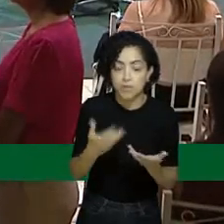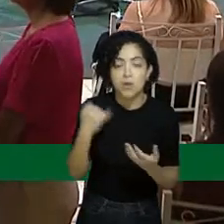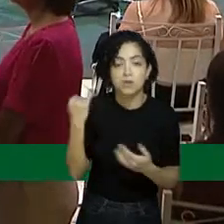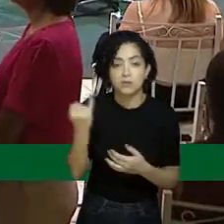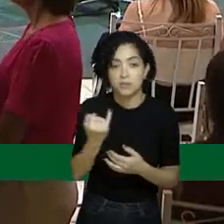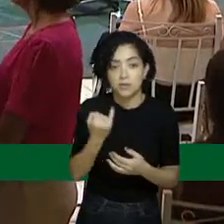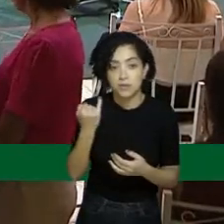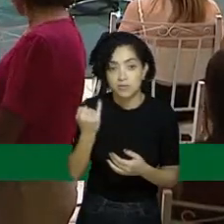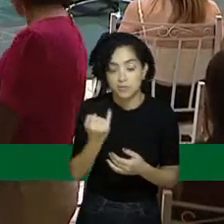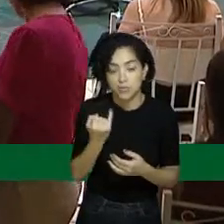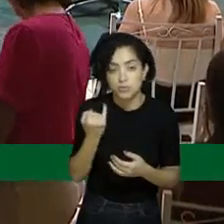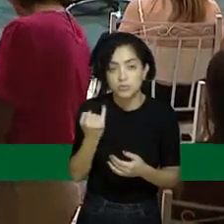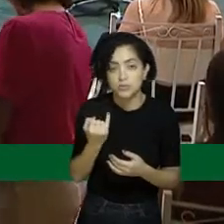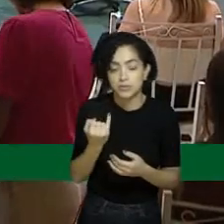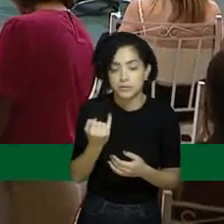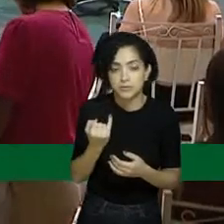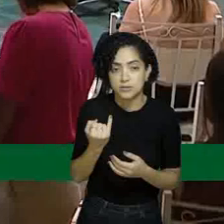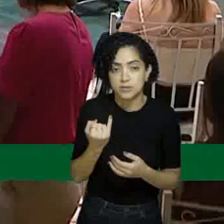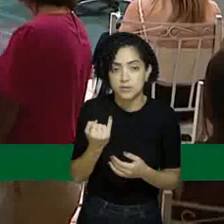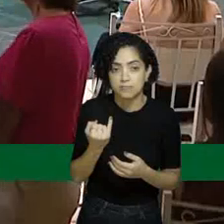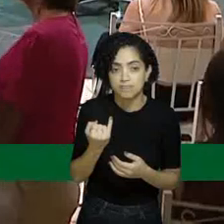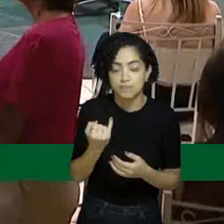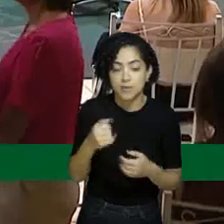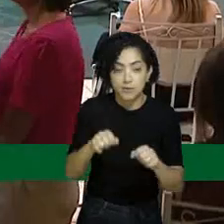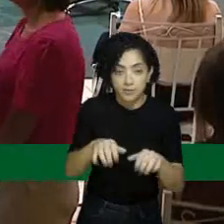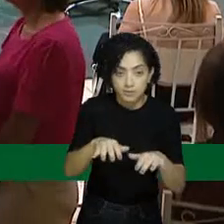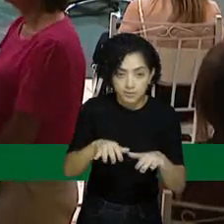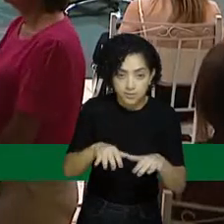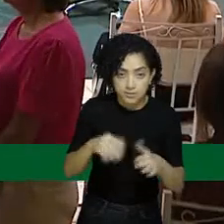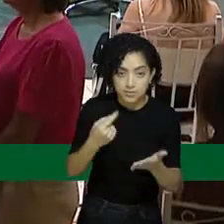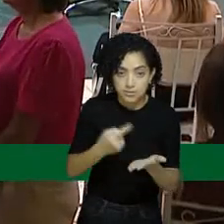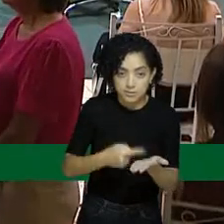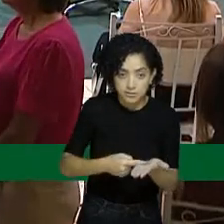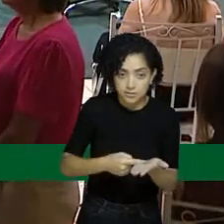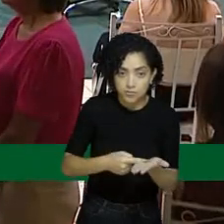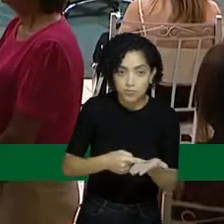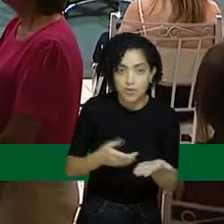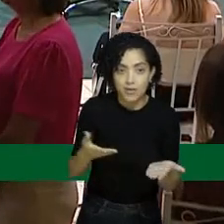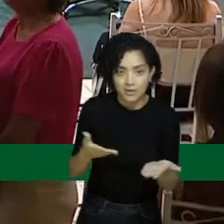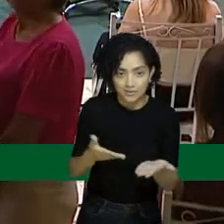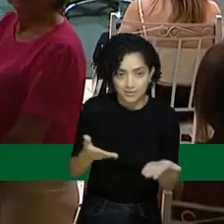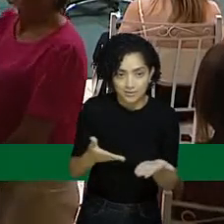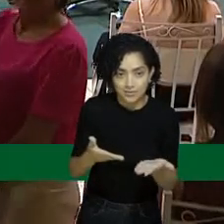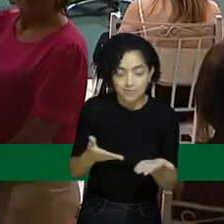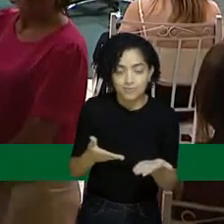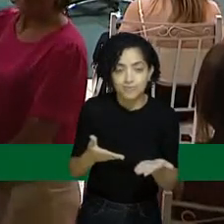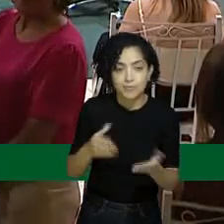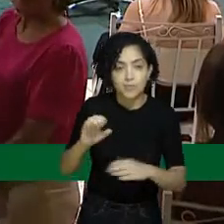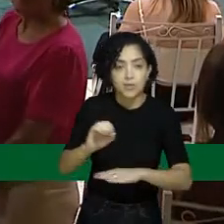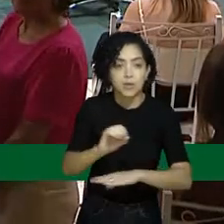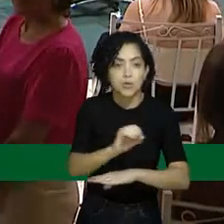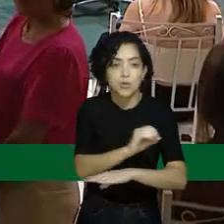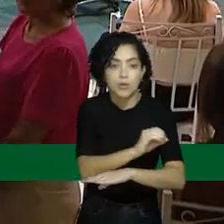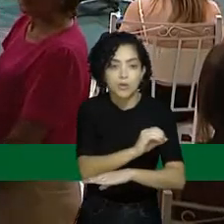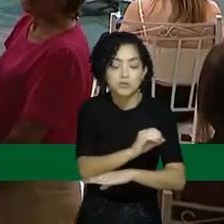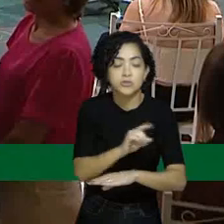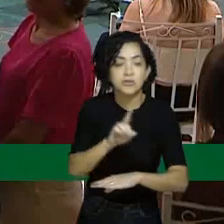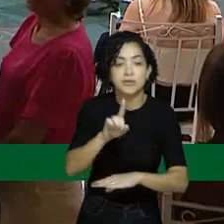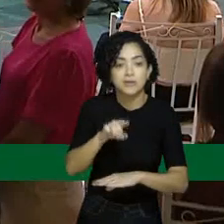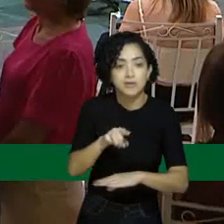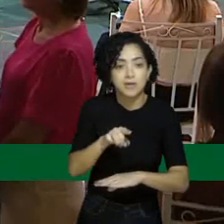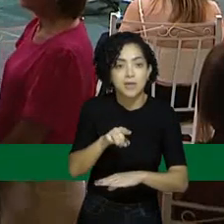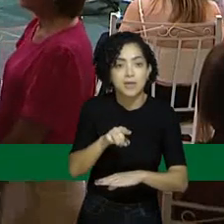importância desta sessão na região Oeste, já que é a região que fica